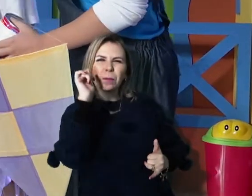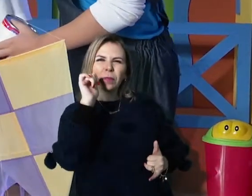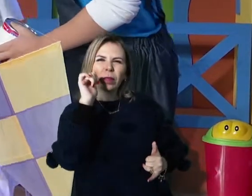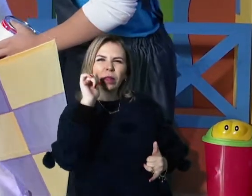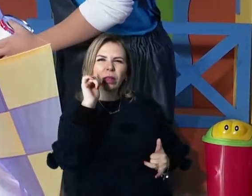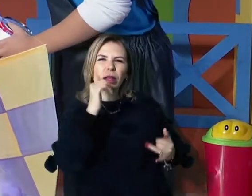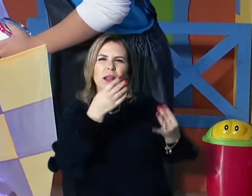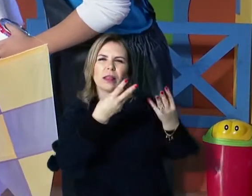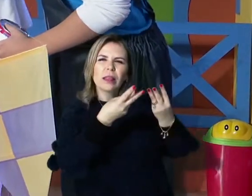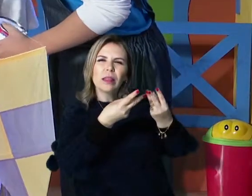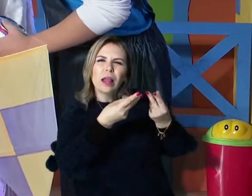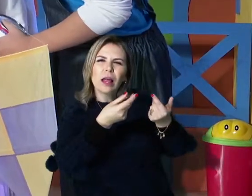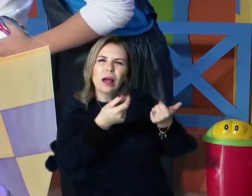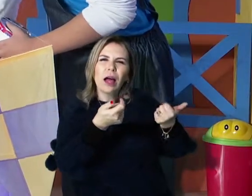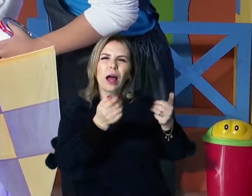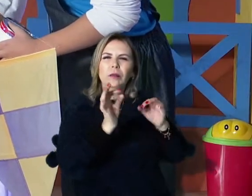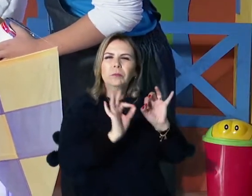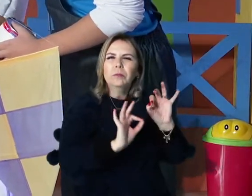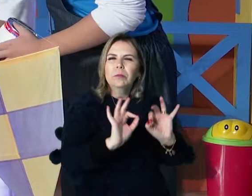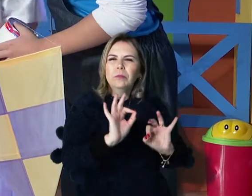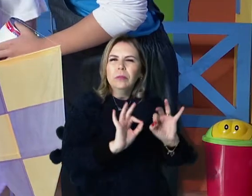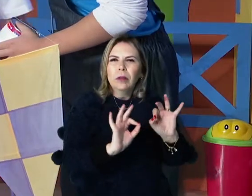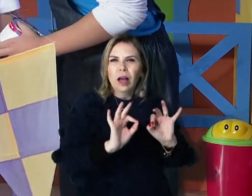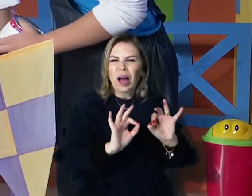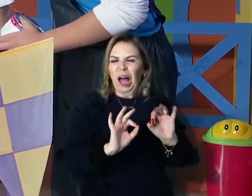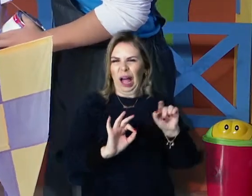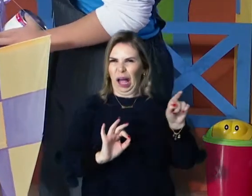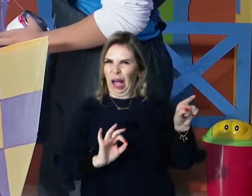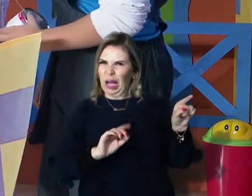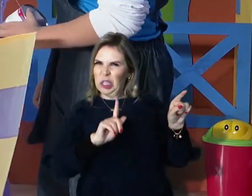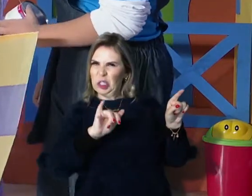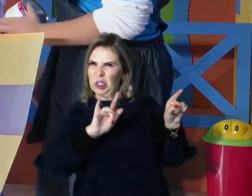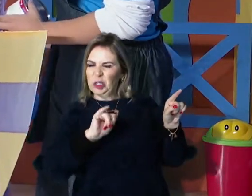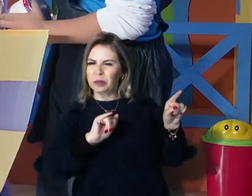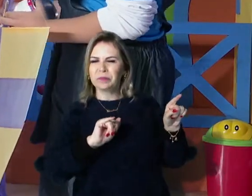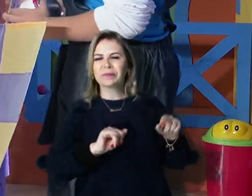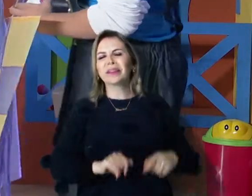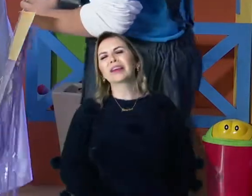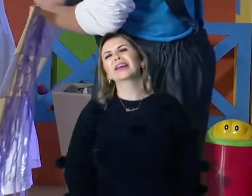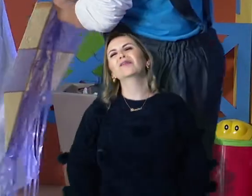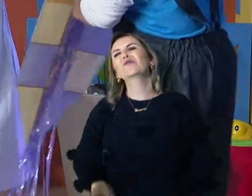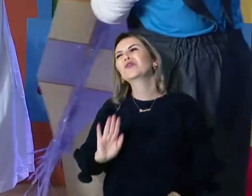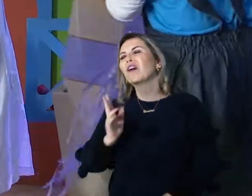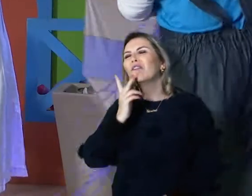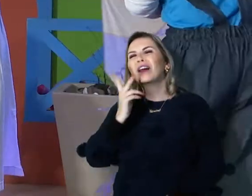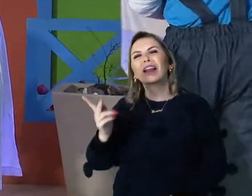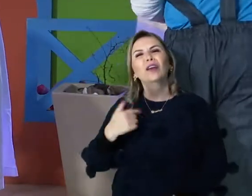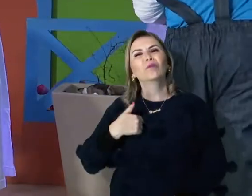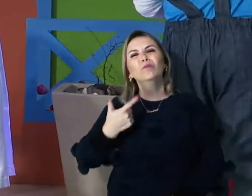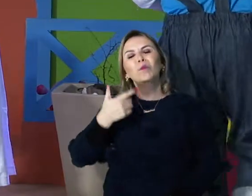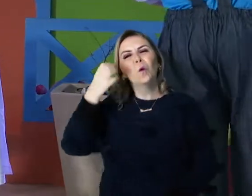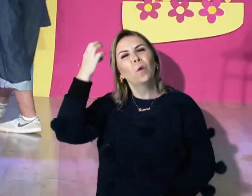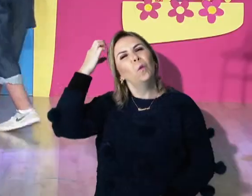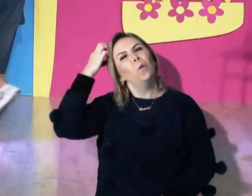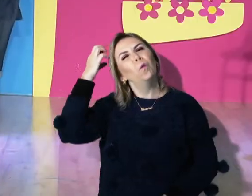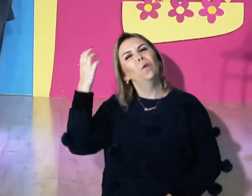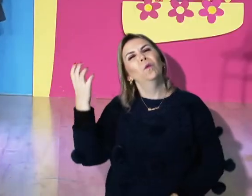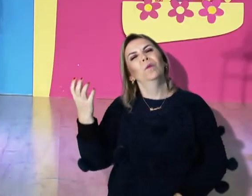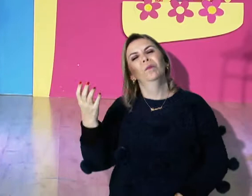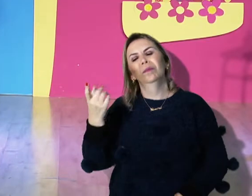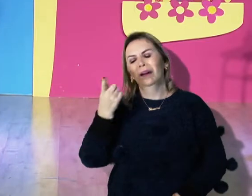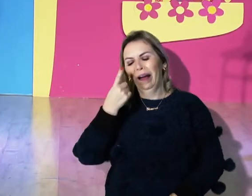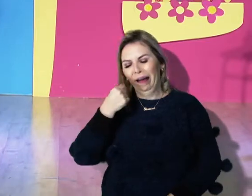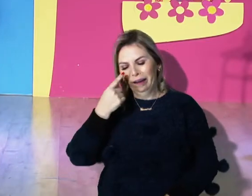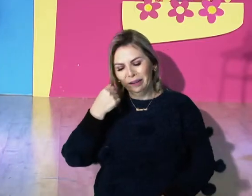Delicada? O a Neco. Gigi? O Neco, mas eu já falei, foi sem querer, tá?